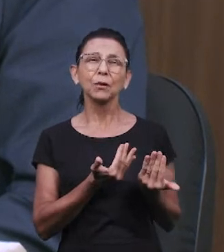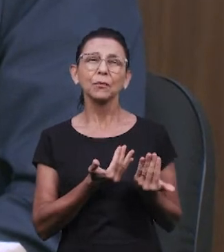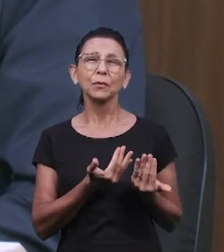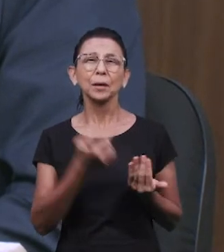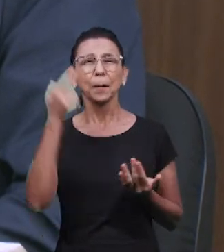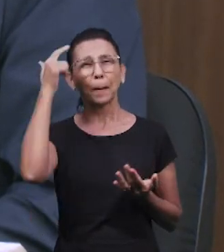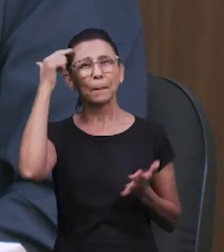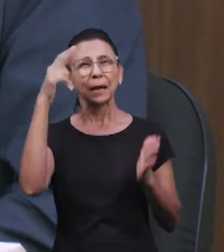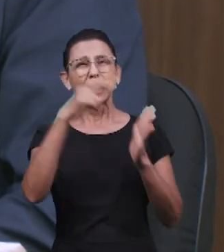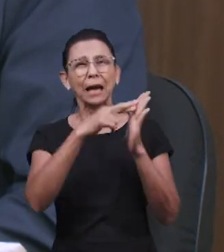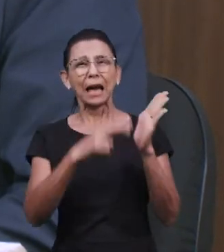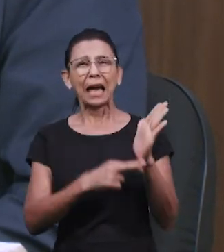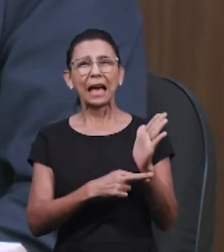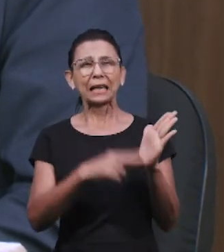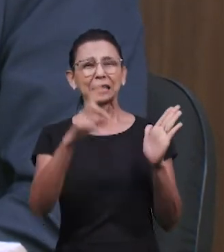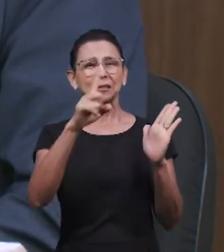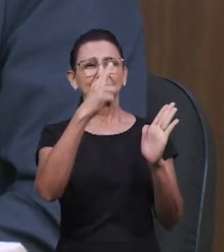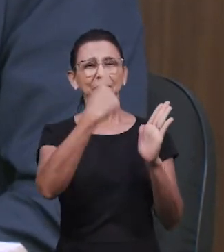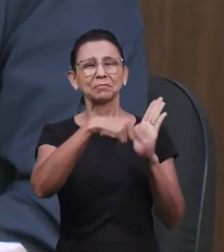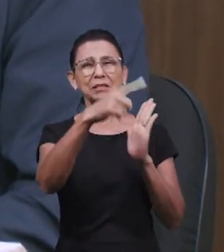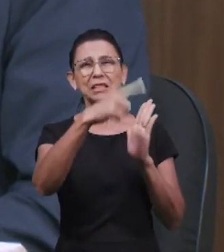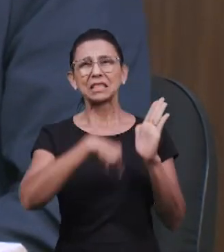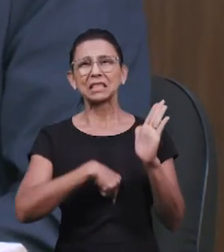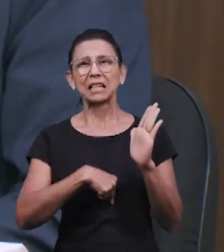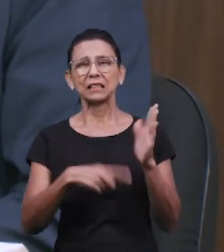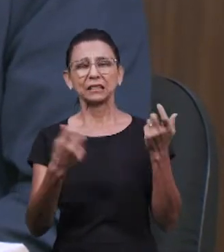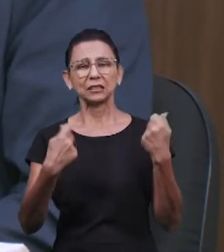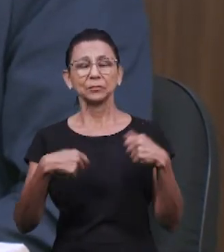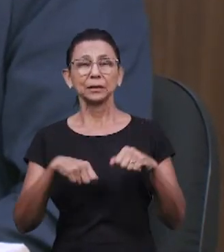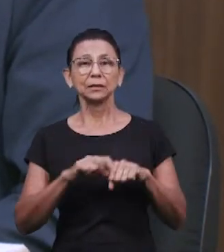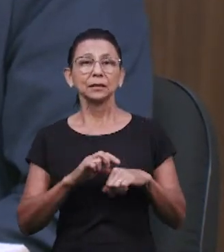Então, por não honrar o pai e a mãe, muitos estão